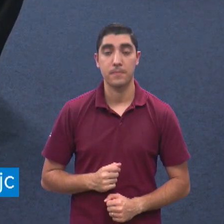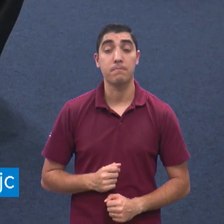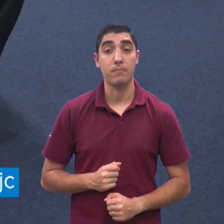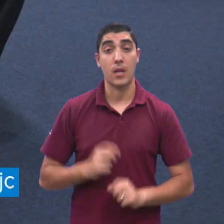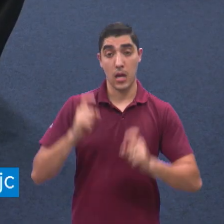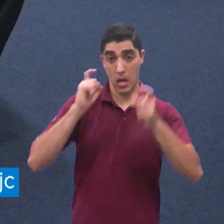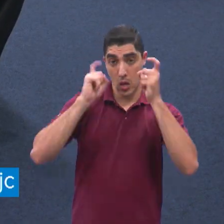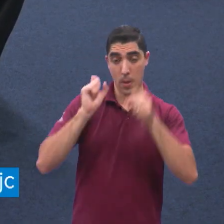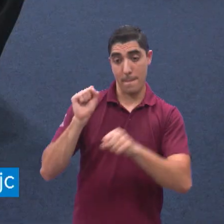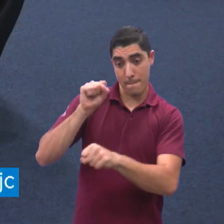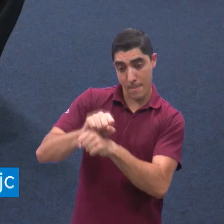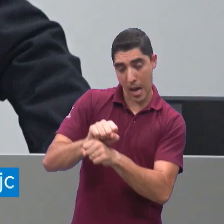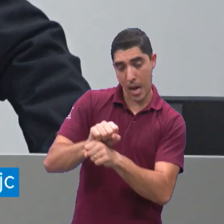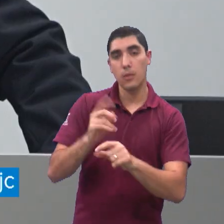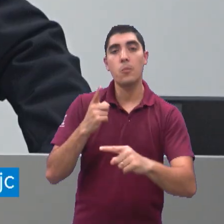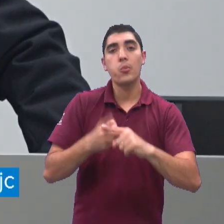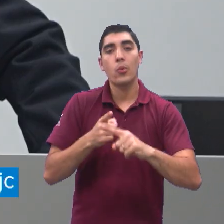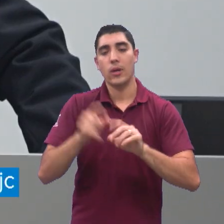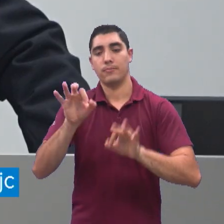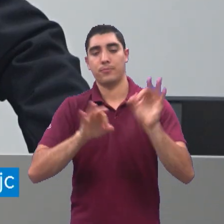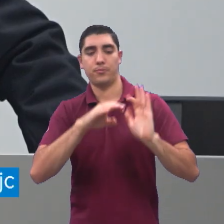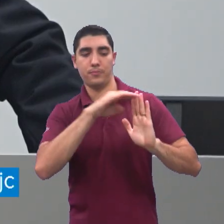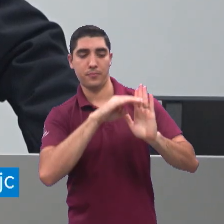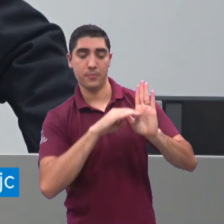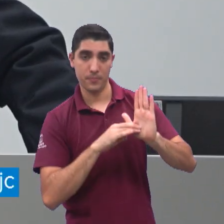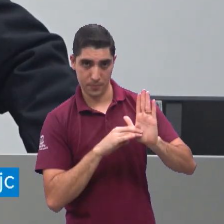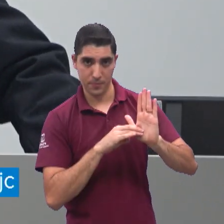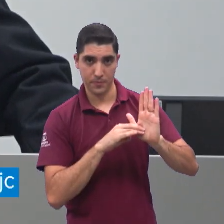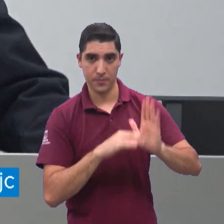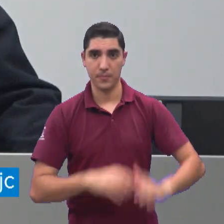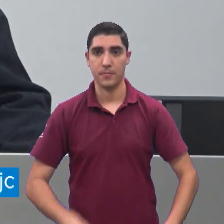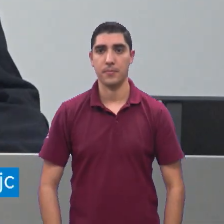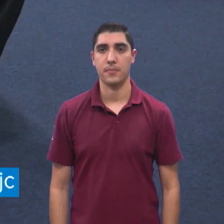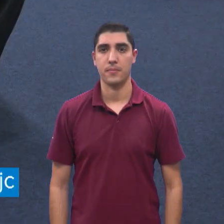Suspenderemos a sessão por alguns instantes para a reorganização da pauta.